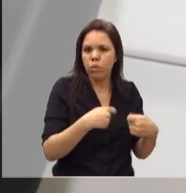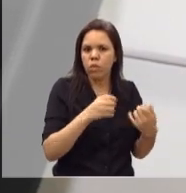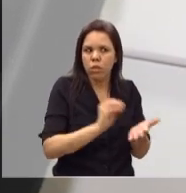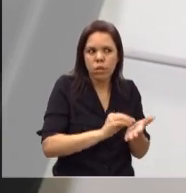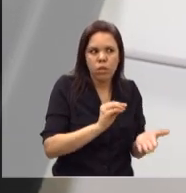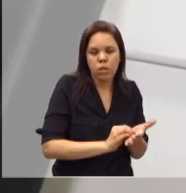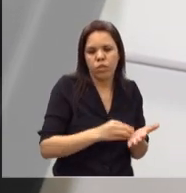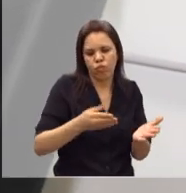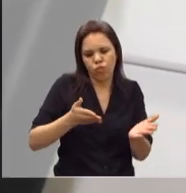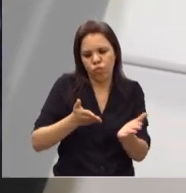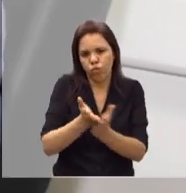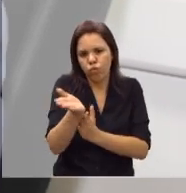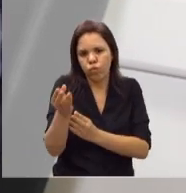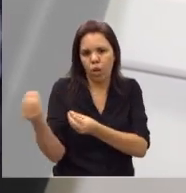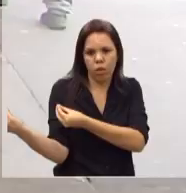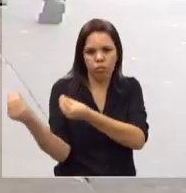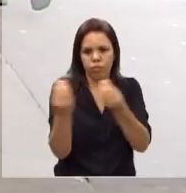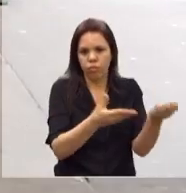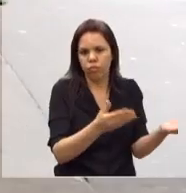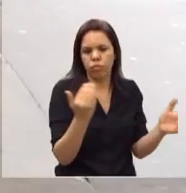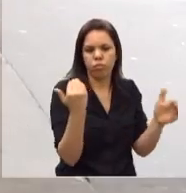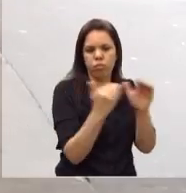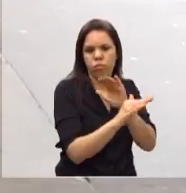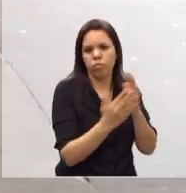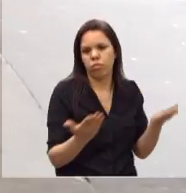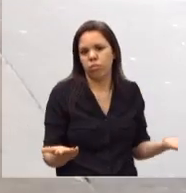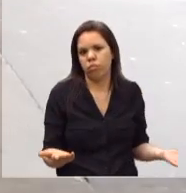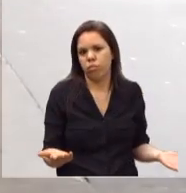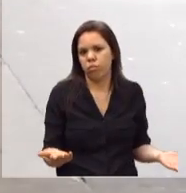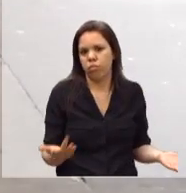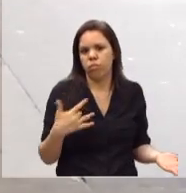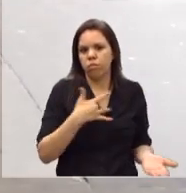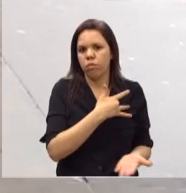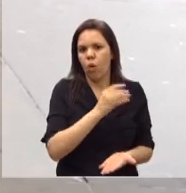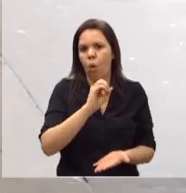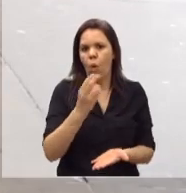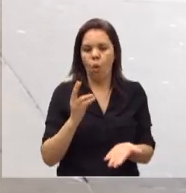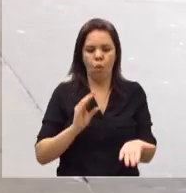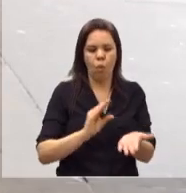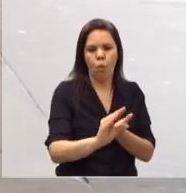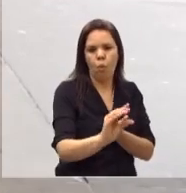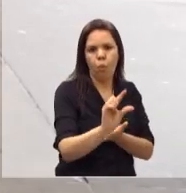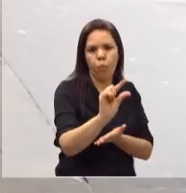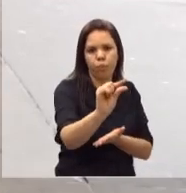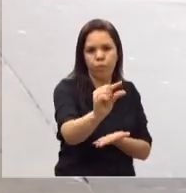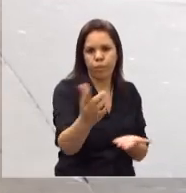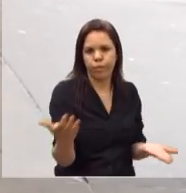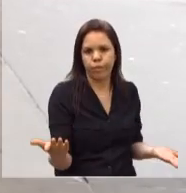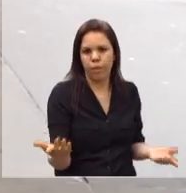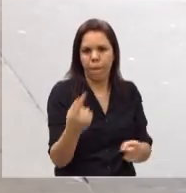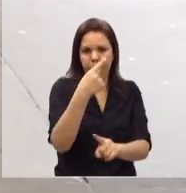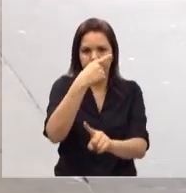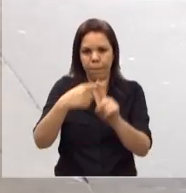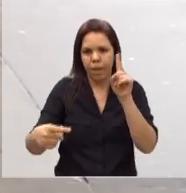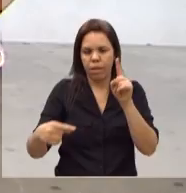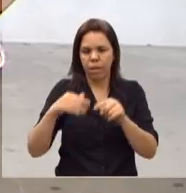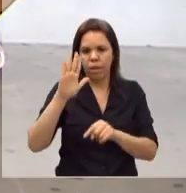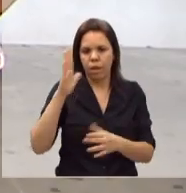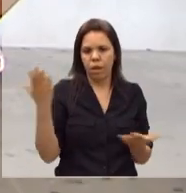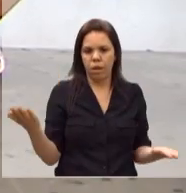Ele é desviado ao longo do caminho. E a saúde, então, hoje se investe aqui mais da metade do orçamento da